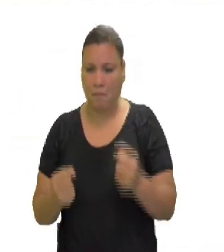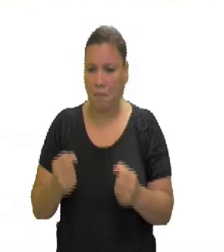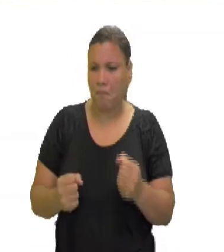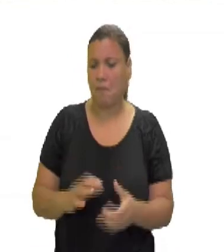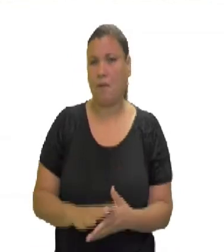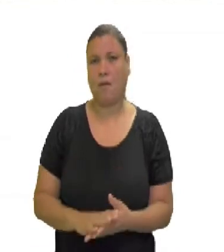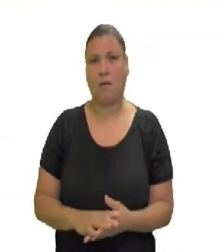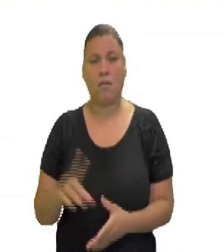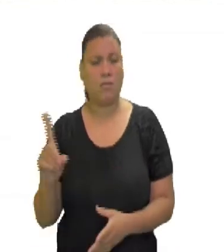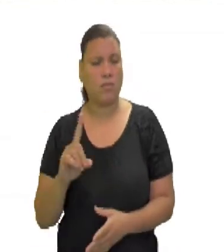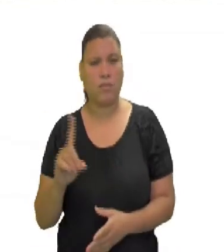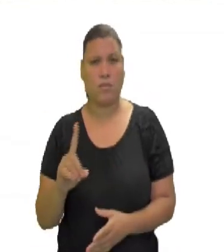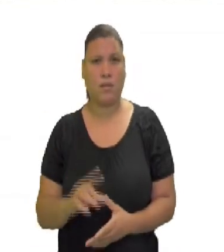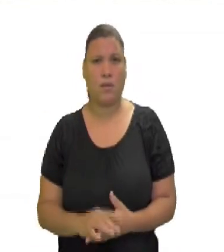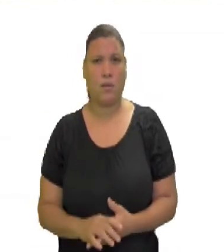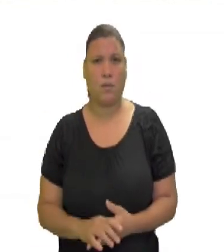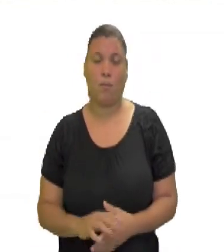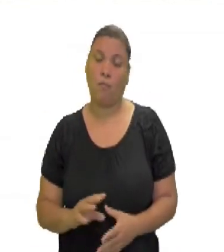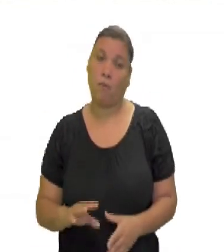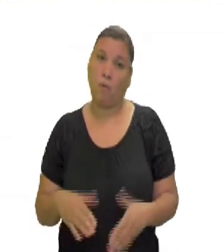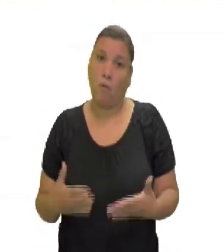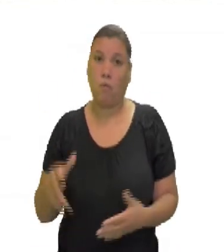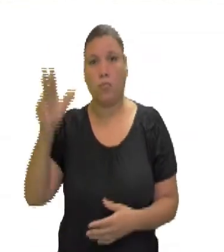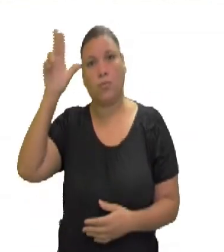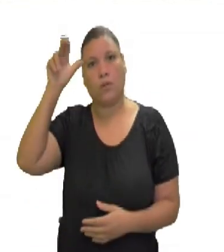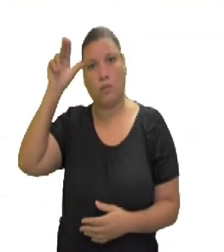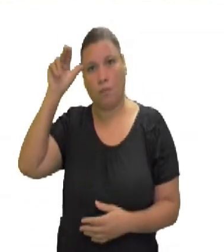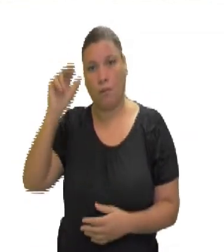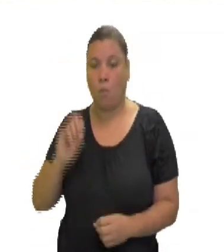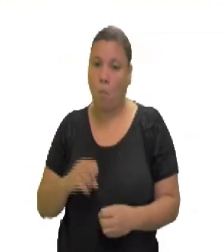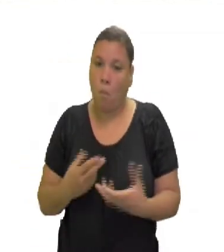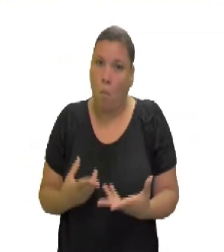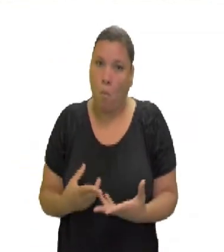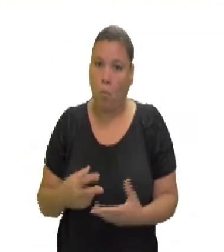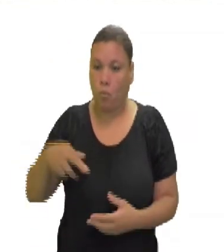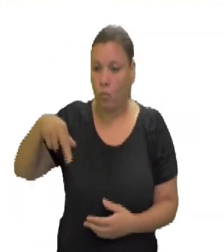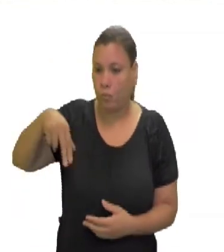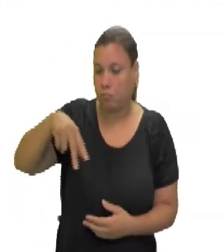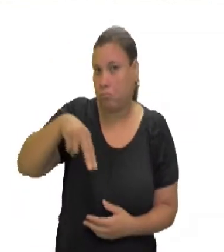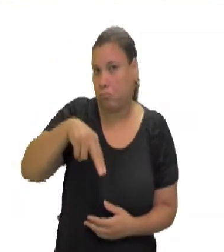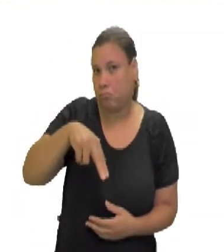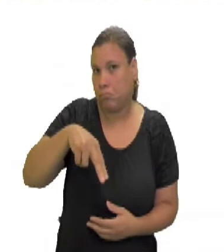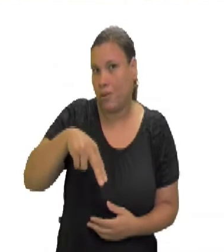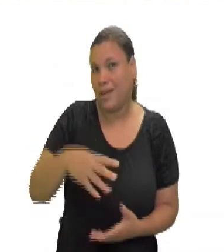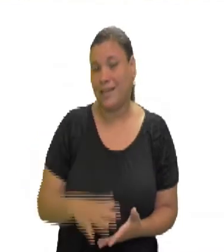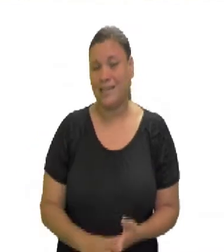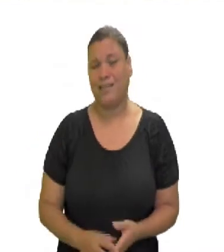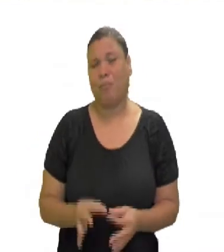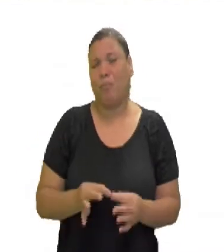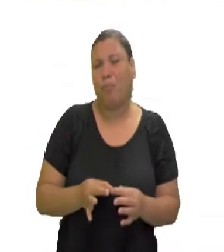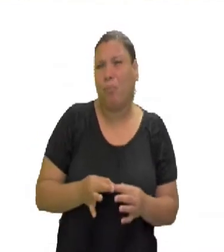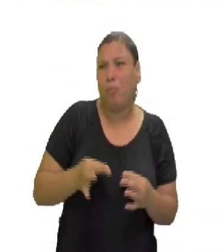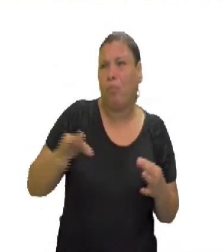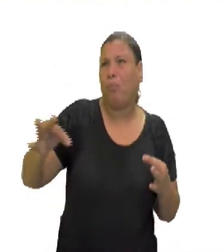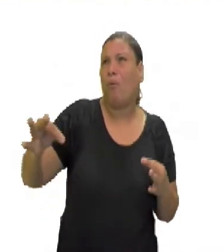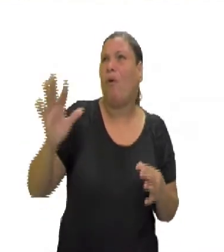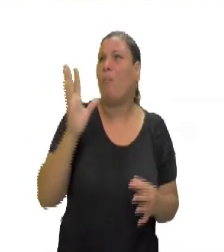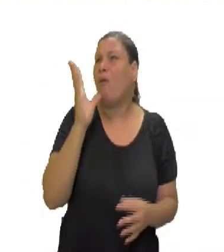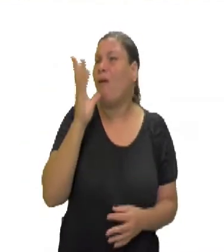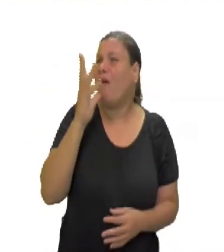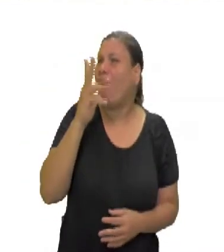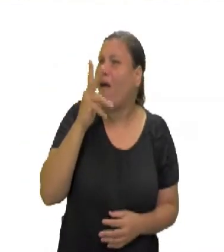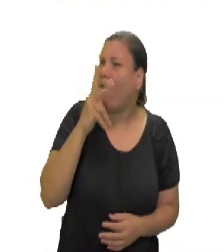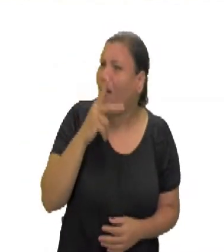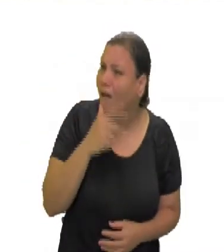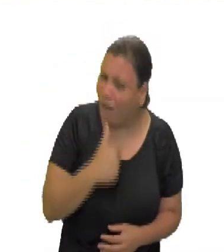levavam muito tempo para chegar em uma região distante. Então, era 40, 50, 60 dias para